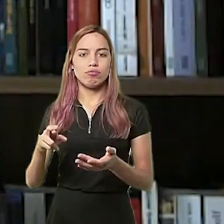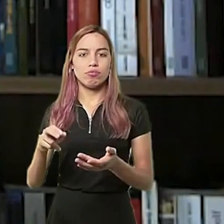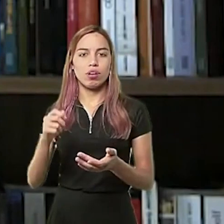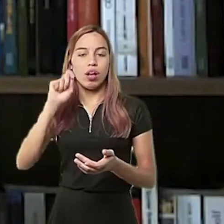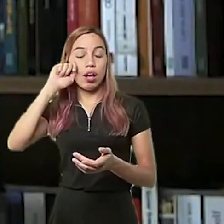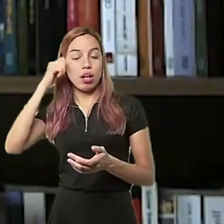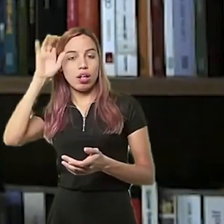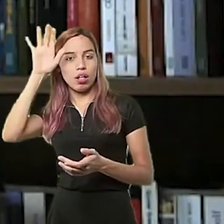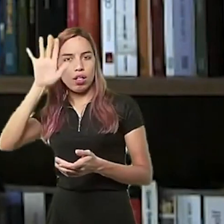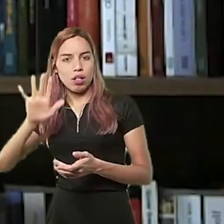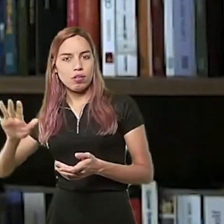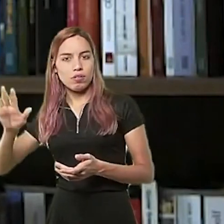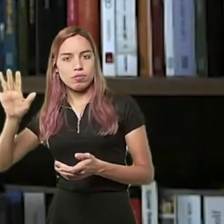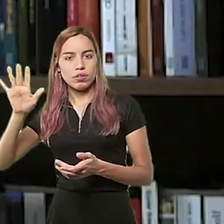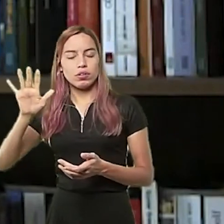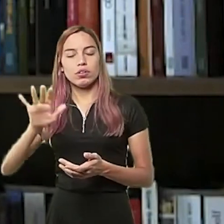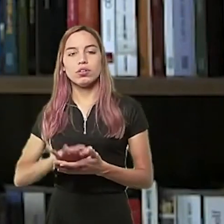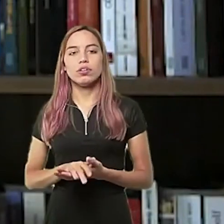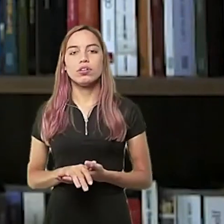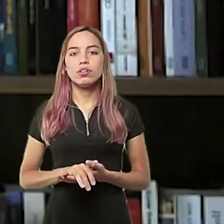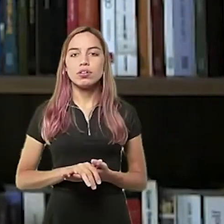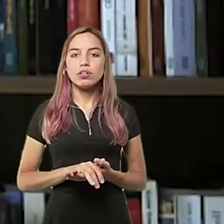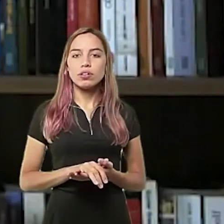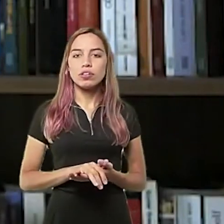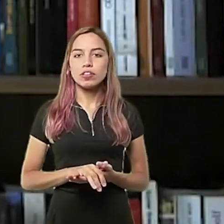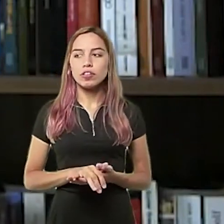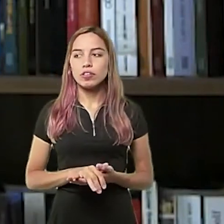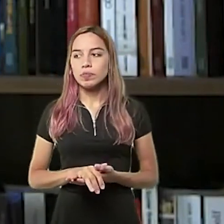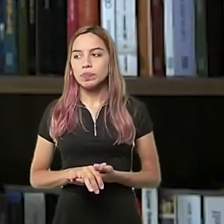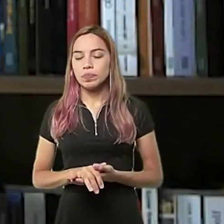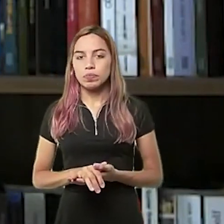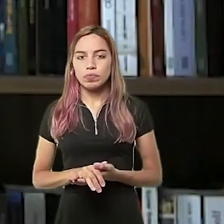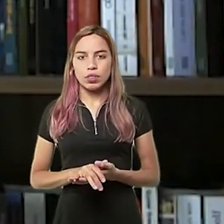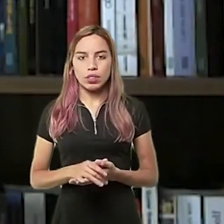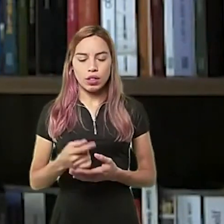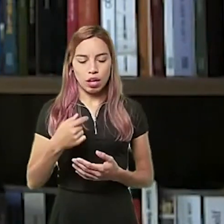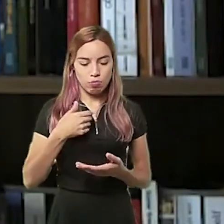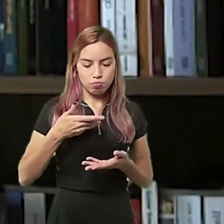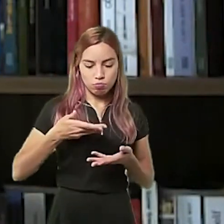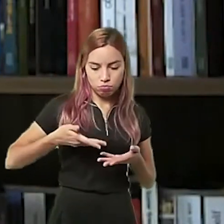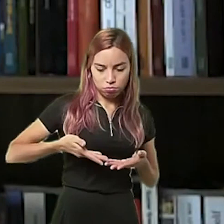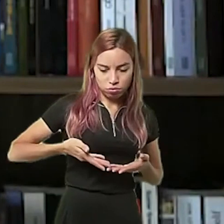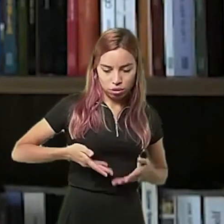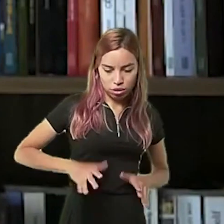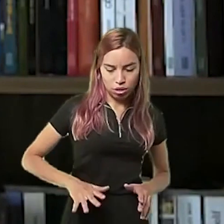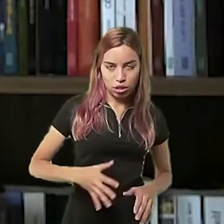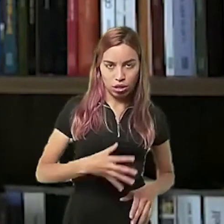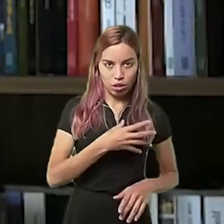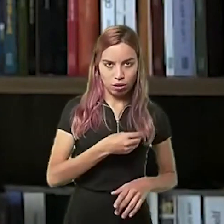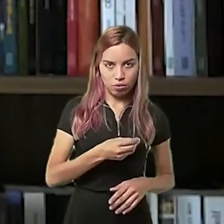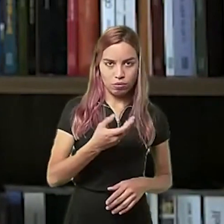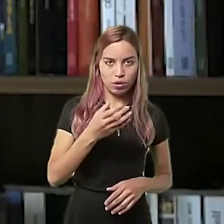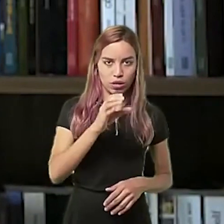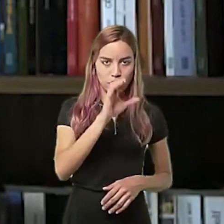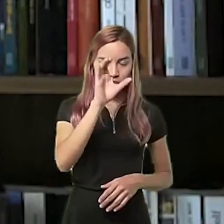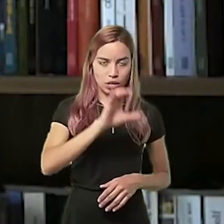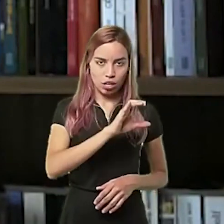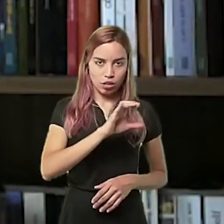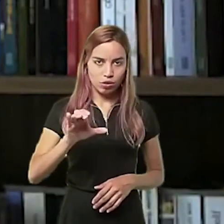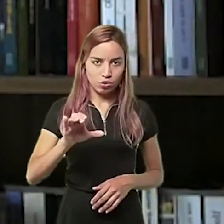Bahia, eu cresci, né, embora numa família católica, eu cresci no meio, né,